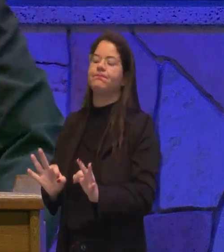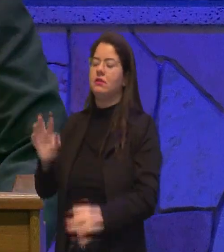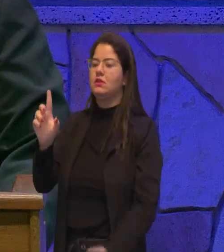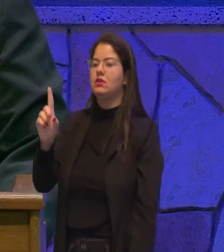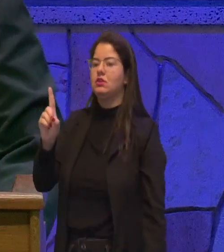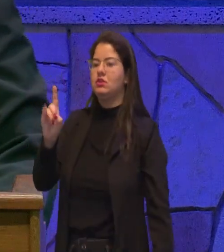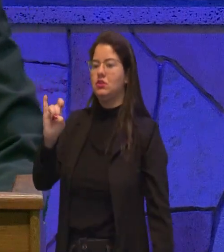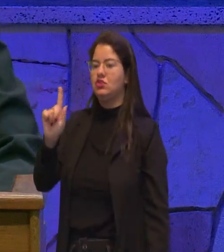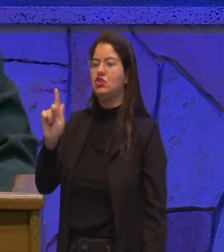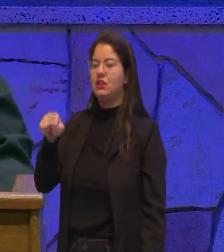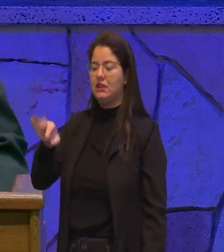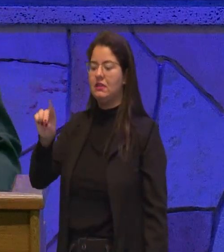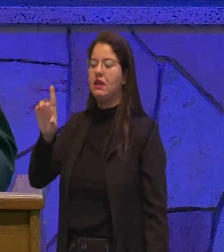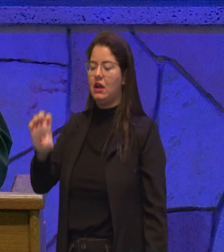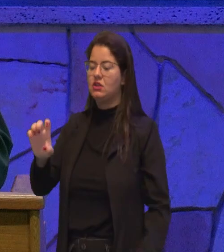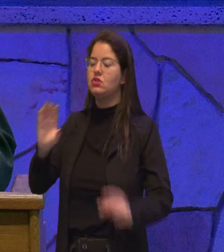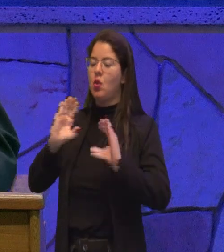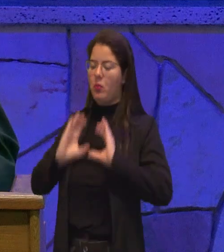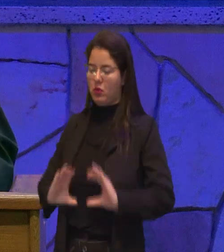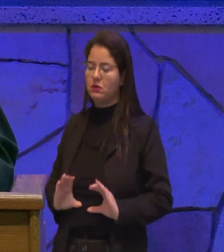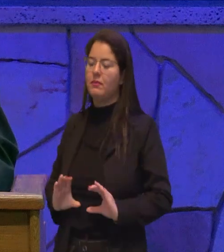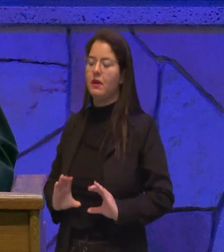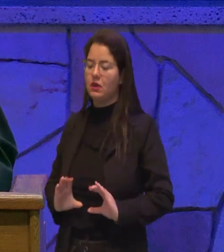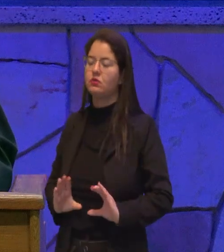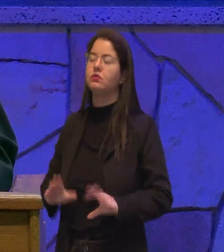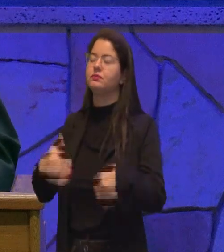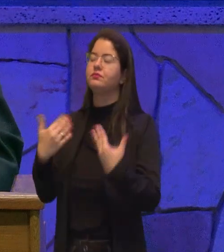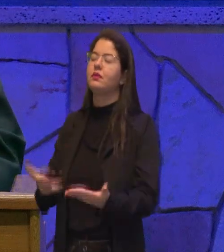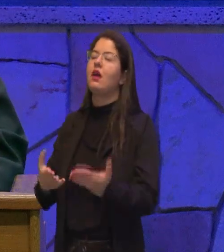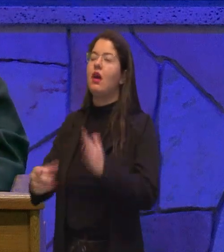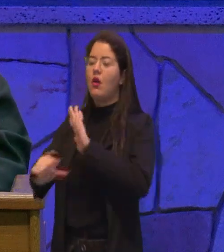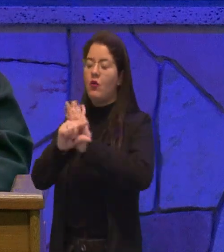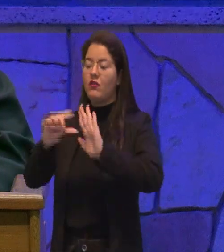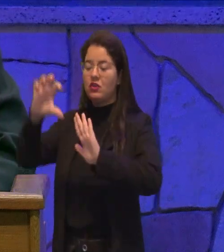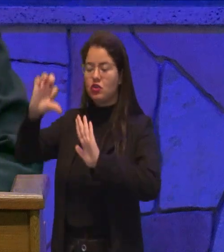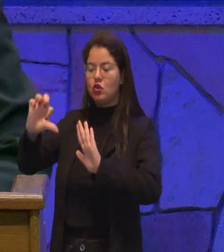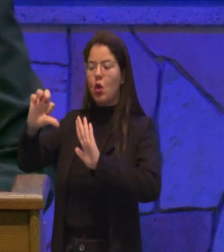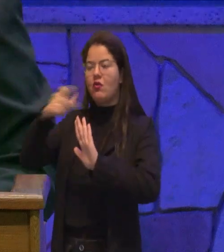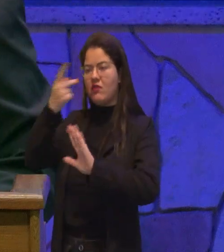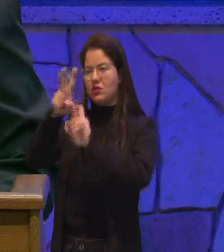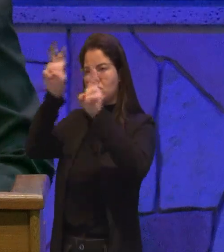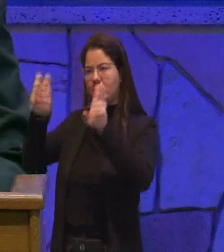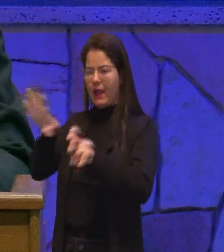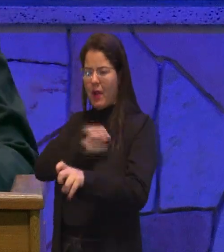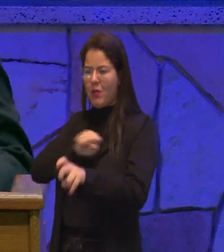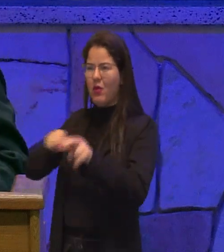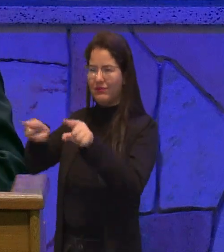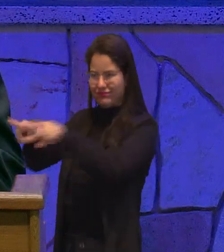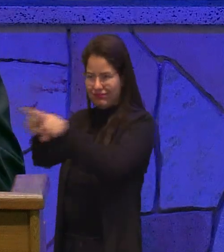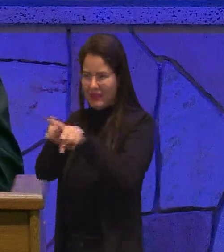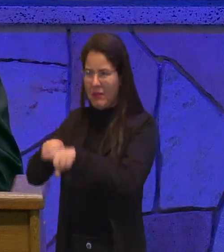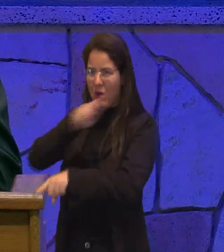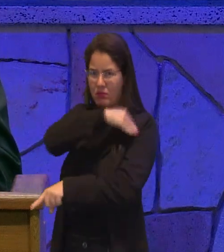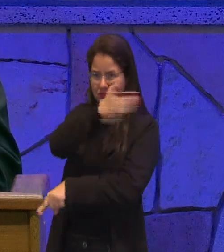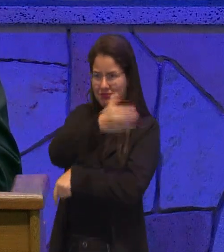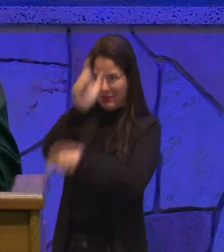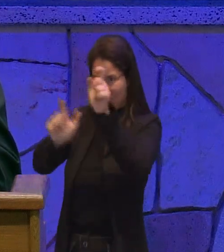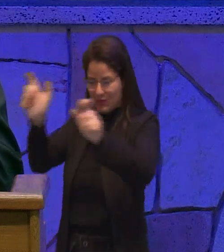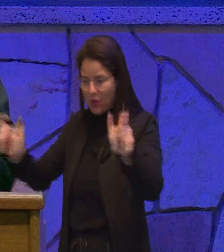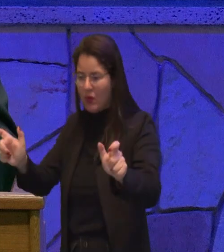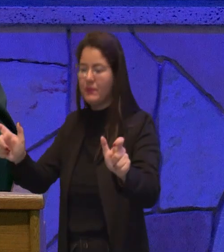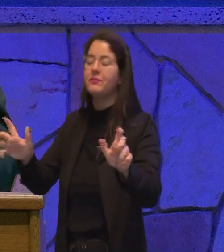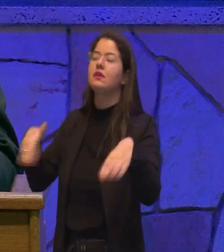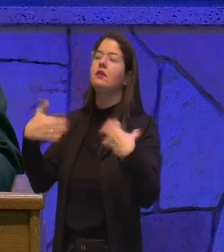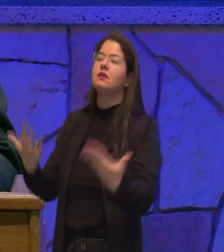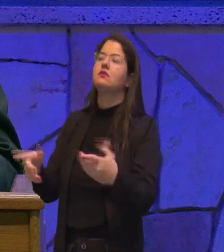uma introdução a partir do verso 9, falando do amor fraternal, e pela manhã eu destaquei aqui a